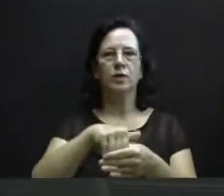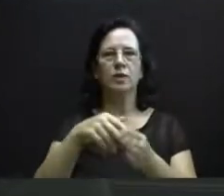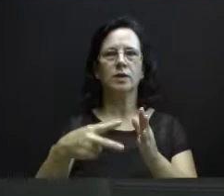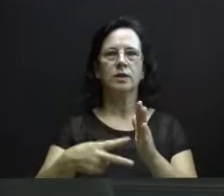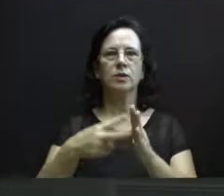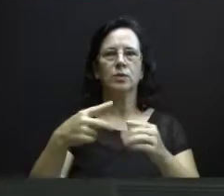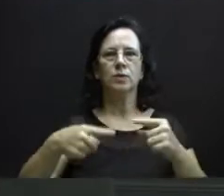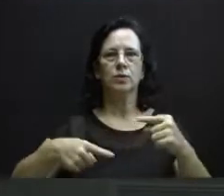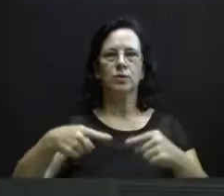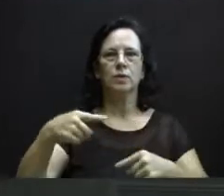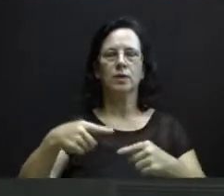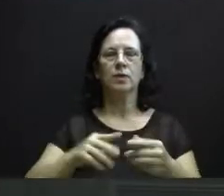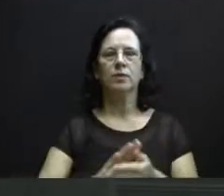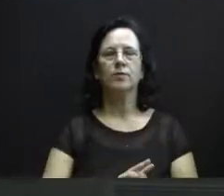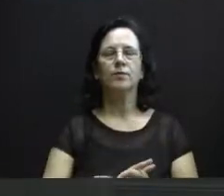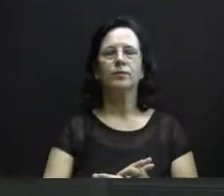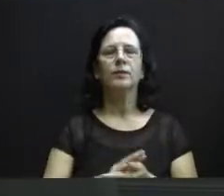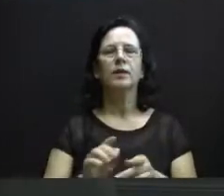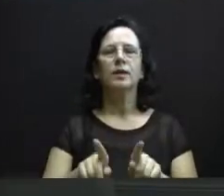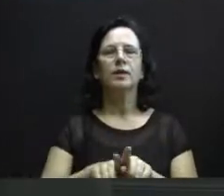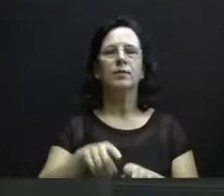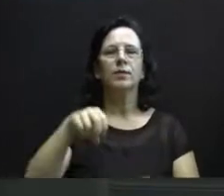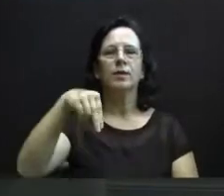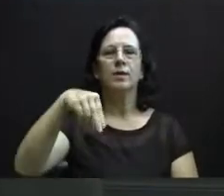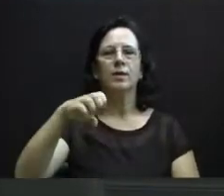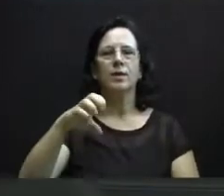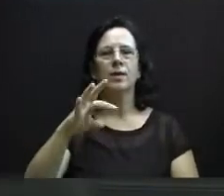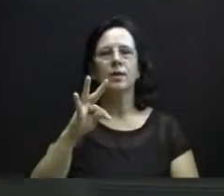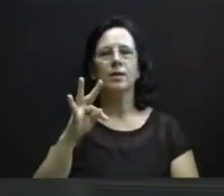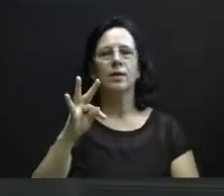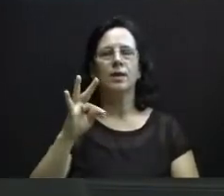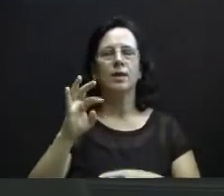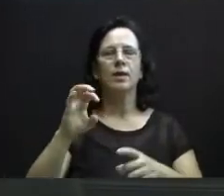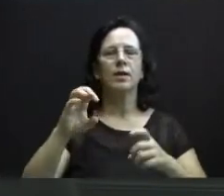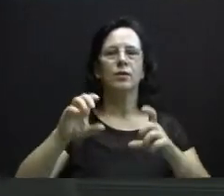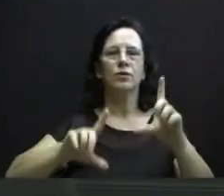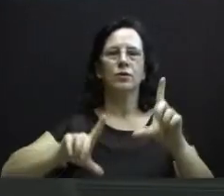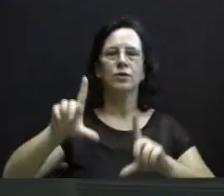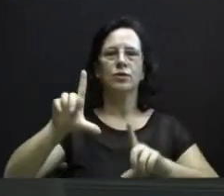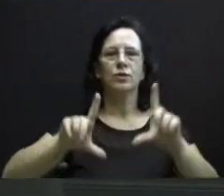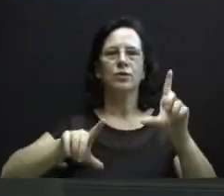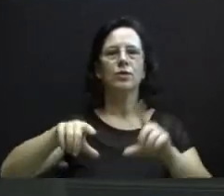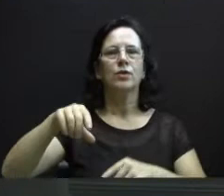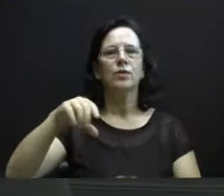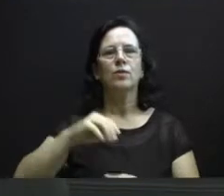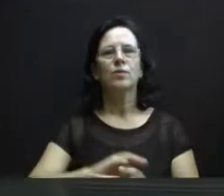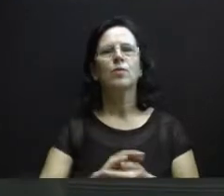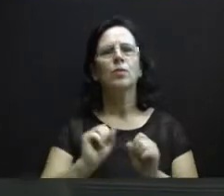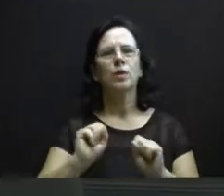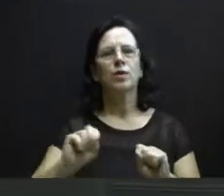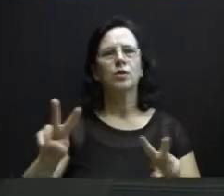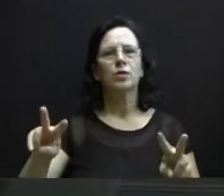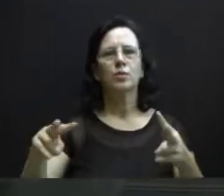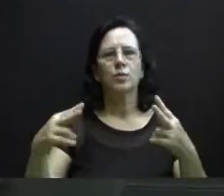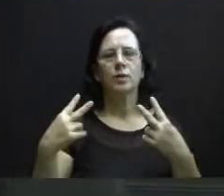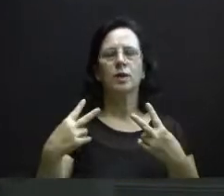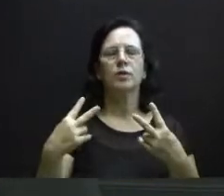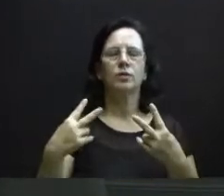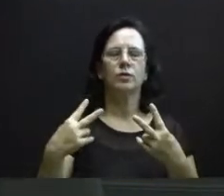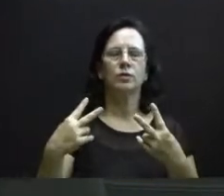discussão e pelo canal 9 da net ou então pela nossas redes sociais tv câmara cubatão você tem a oportunidade ou ter a